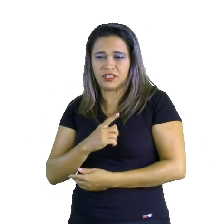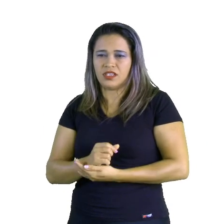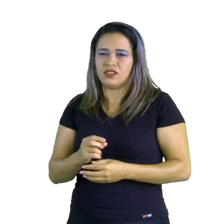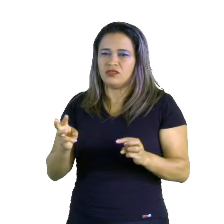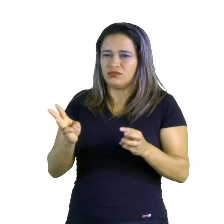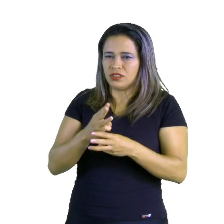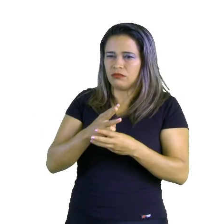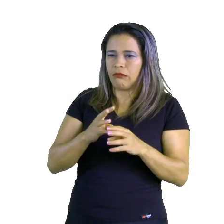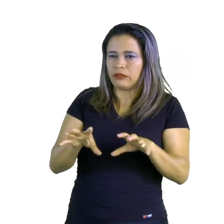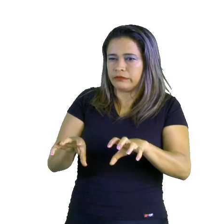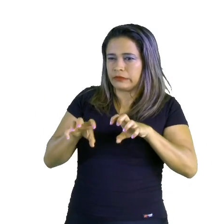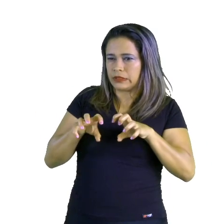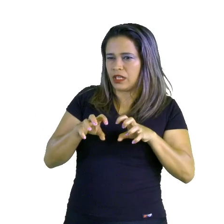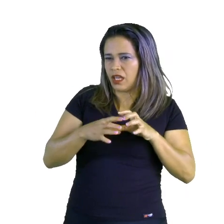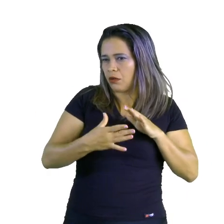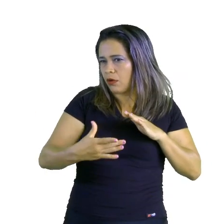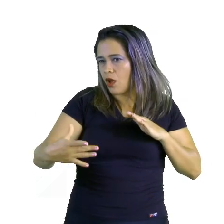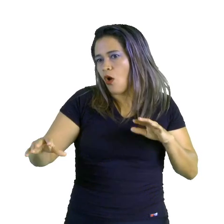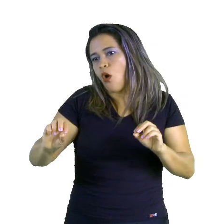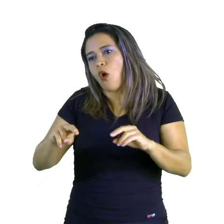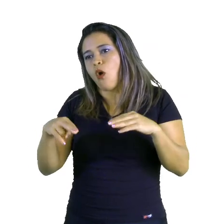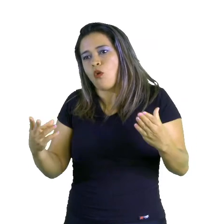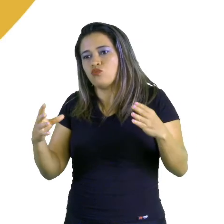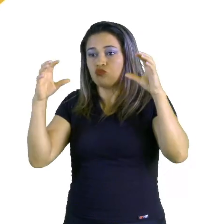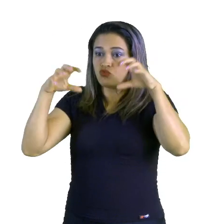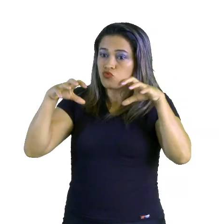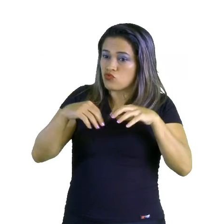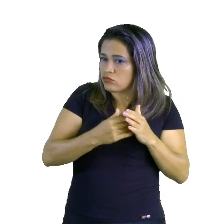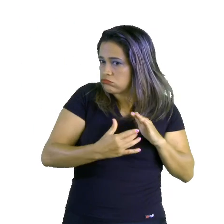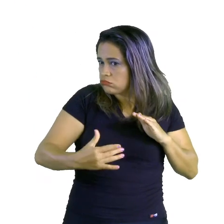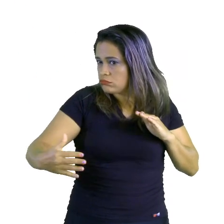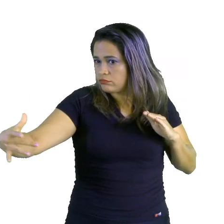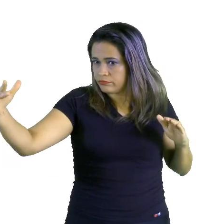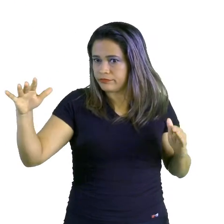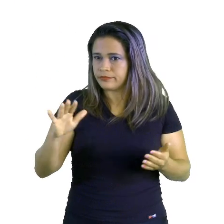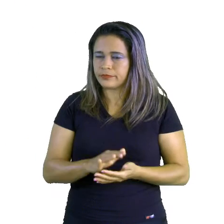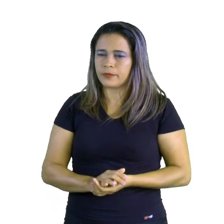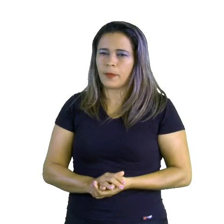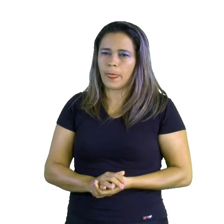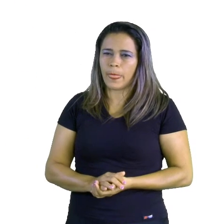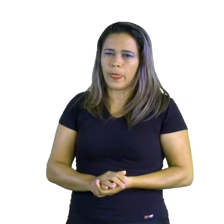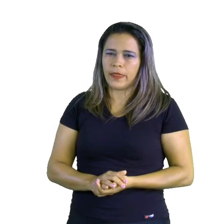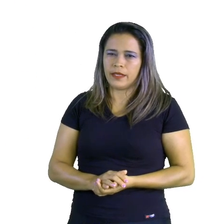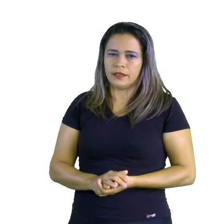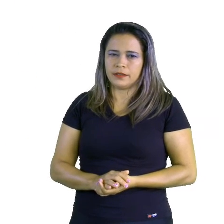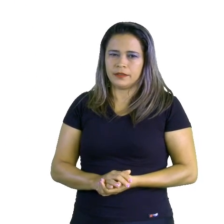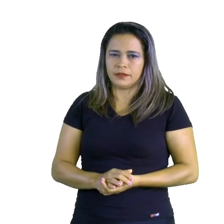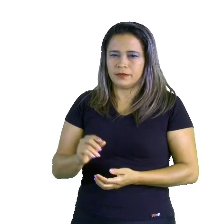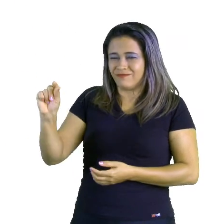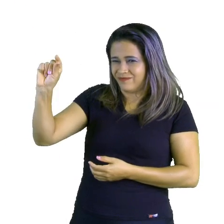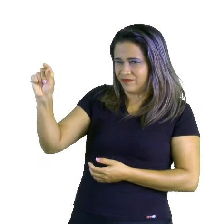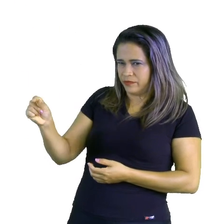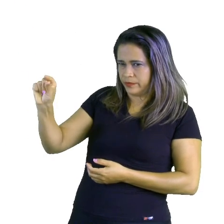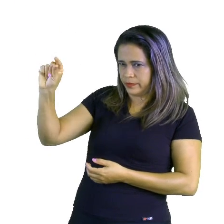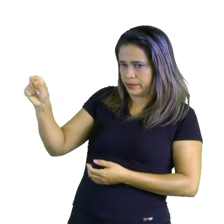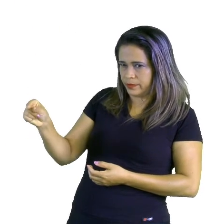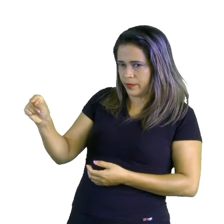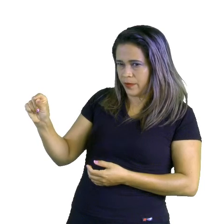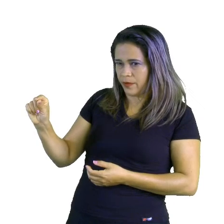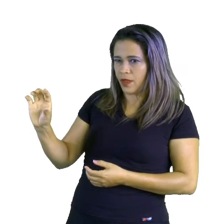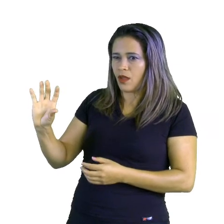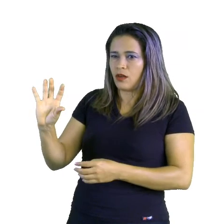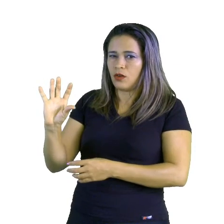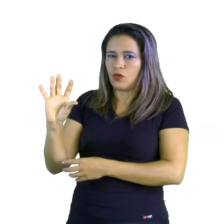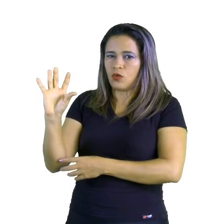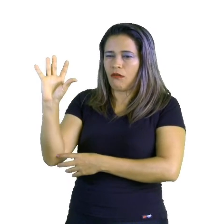seca prolongada quanto um período de chuva prolongado. No extremo oriente, o clima é o subtropical e